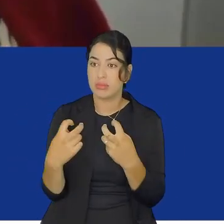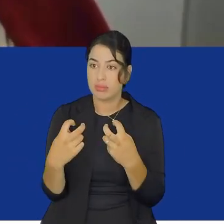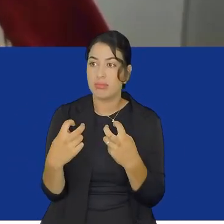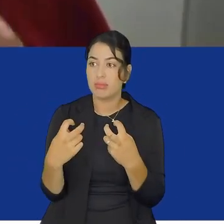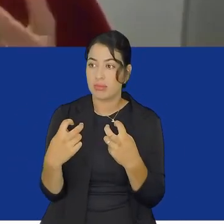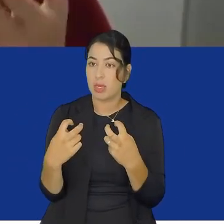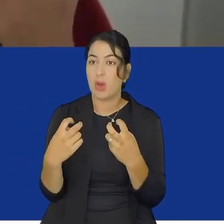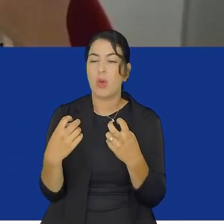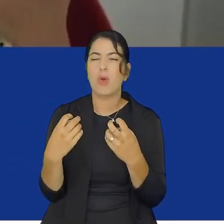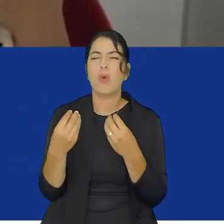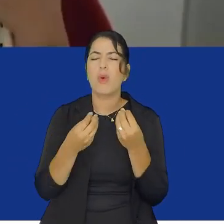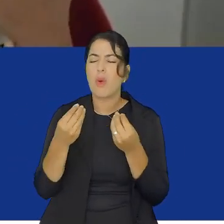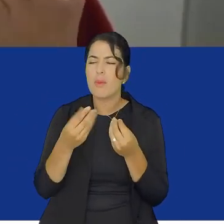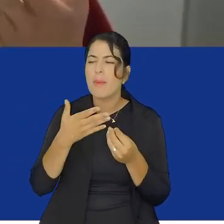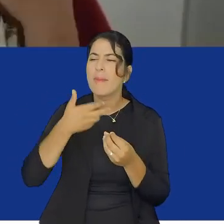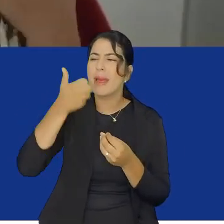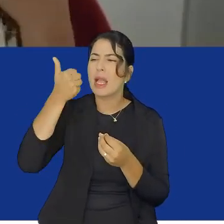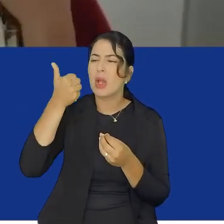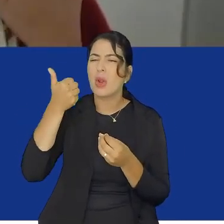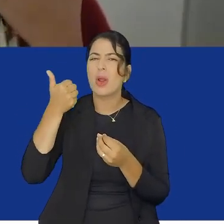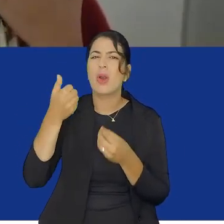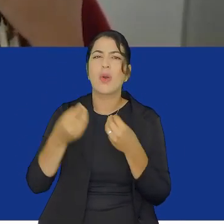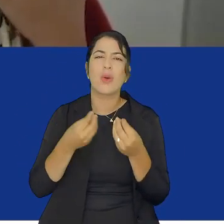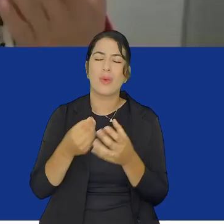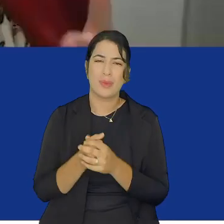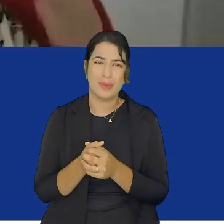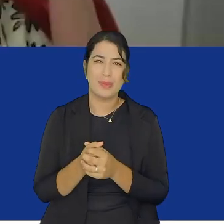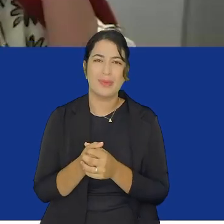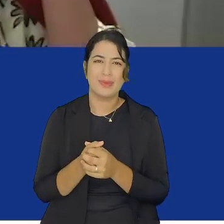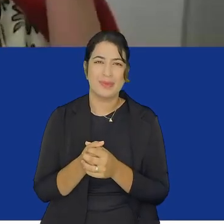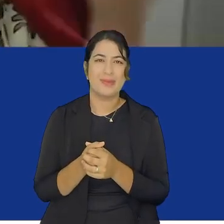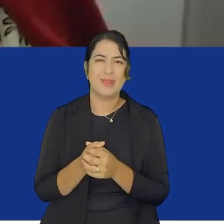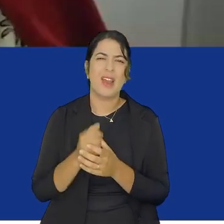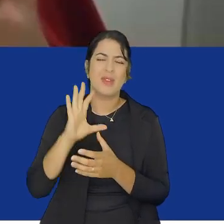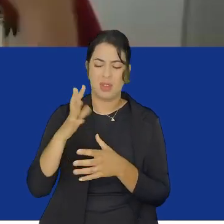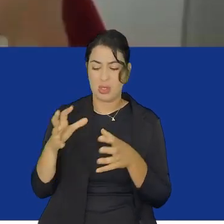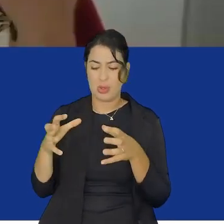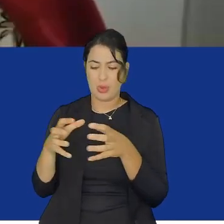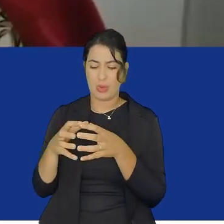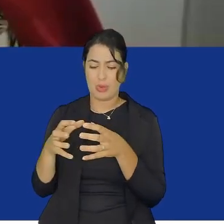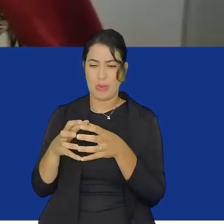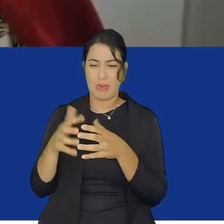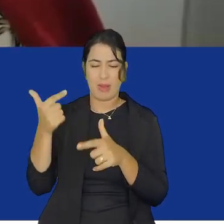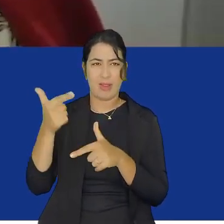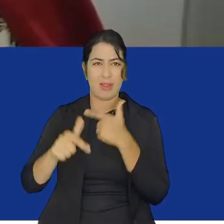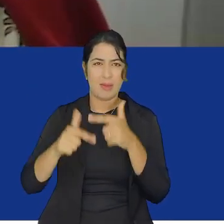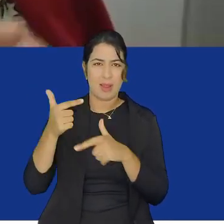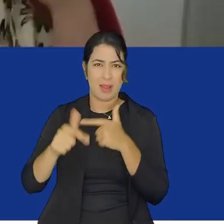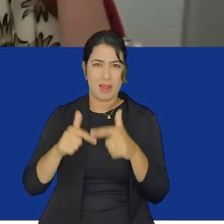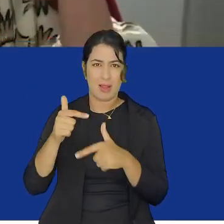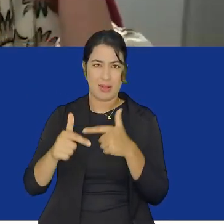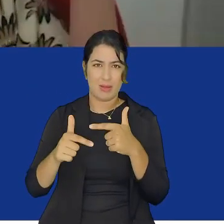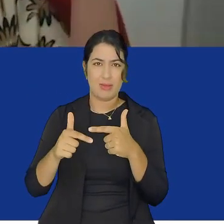melhorar? Como equipe, gente, o que que acontece muito? Que acontece muita vara pessoal do. Aqui agora mudou muito, né? Mas